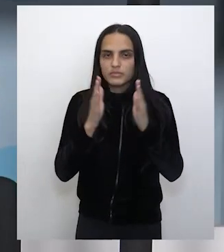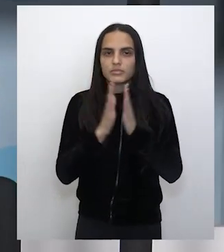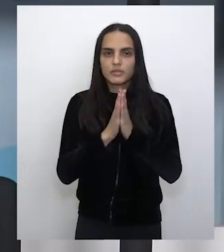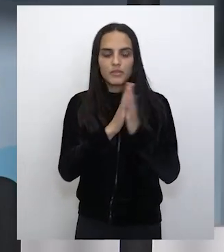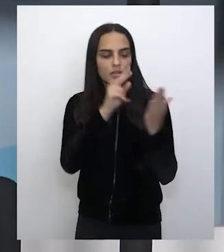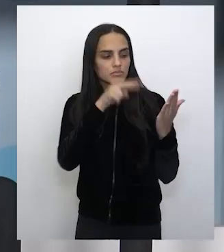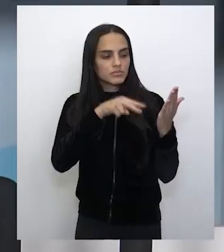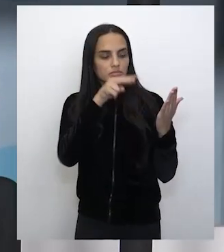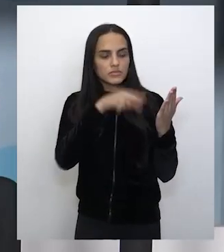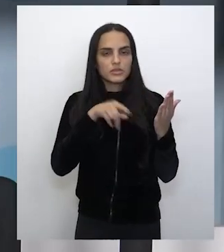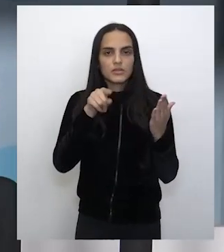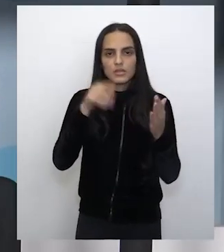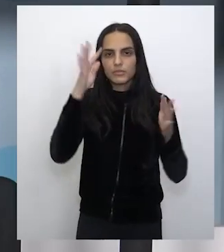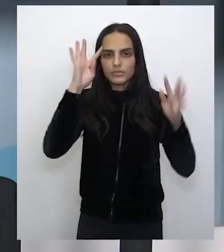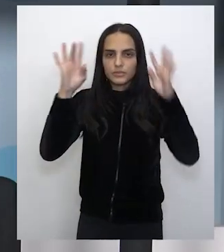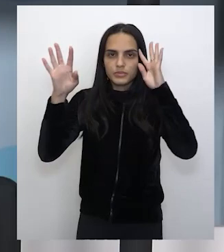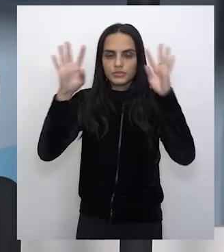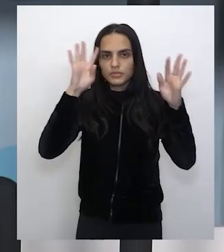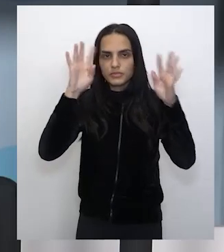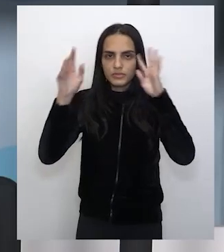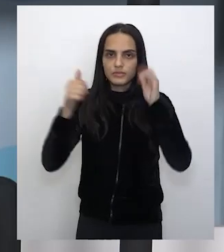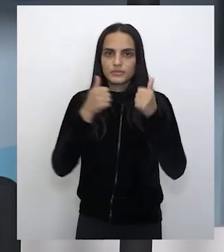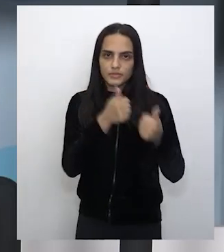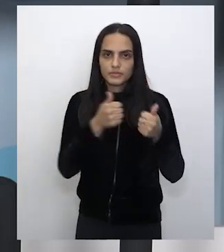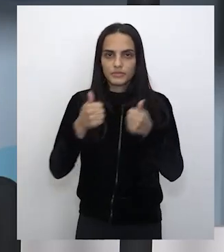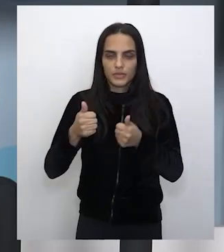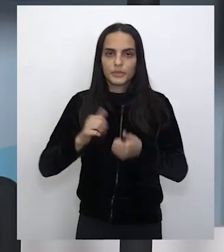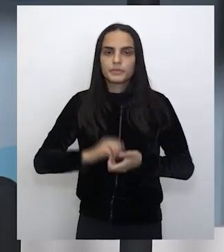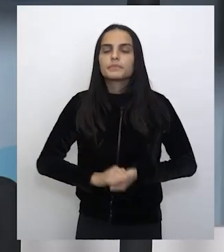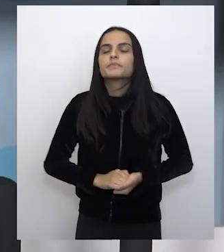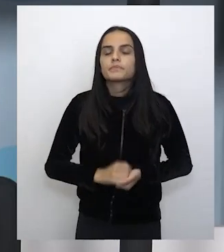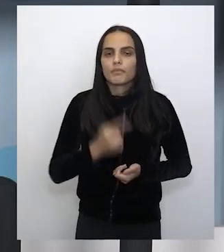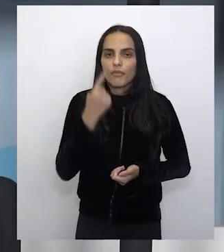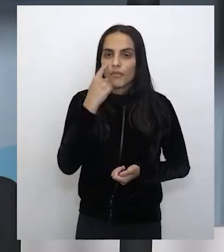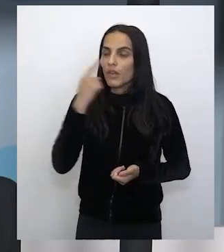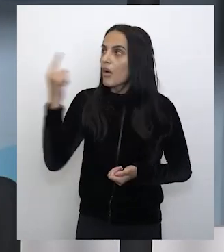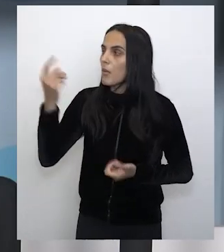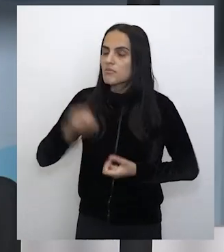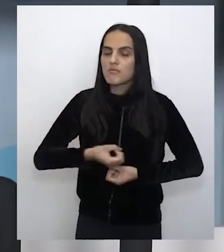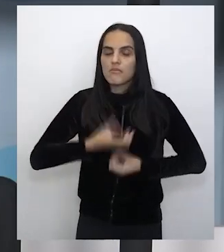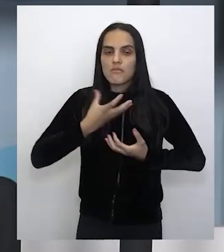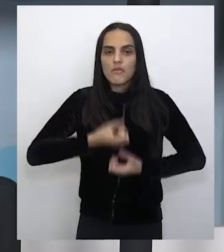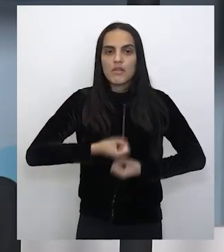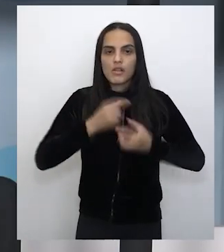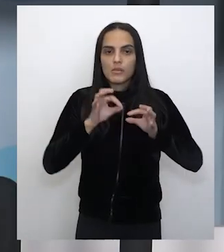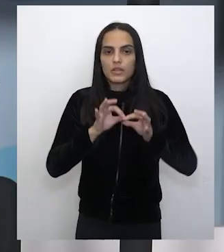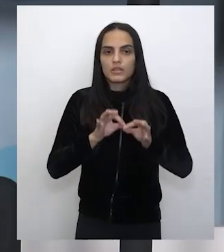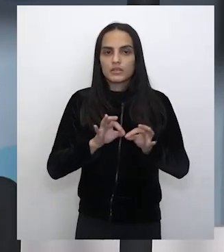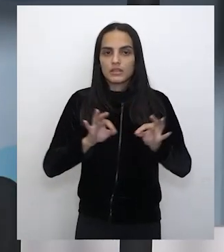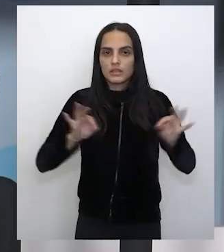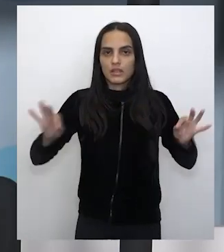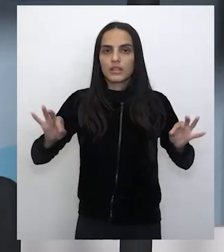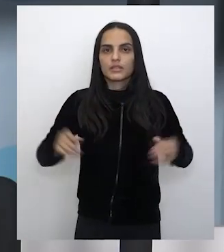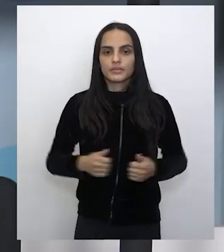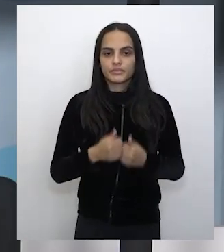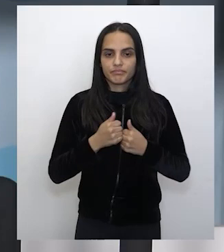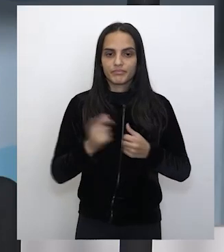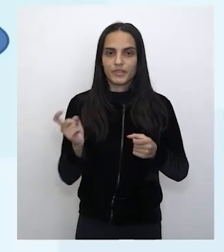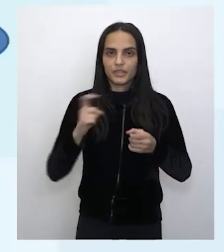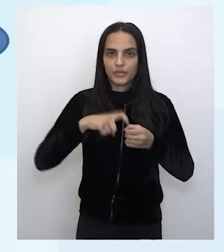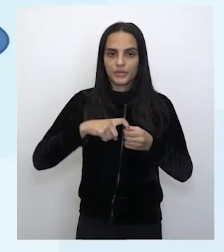uma leitura para reflexão, tá bom? Então, eu vou jogar para vocês aí o poema Em Linha Reta, de Álvaro de Campos, e a gente já volta.